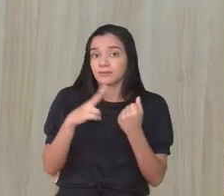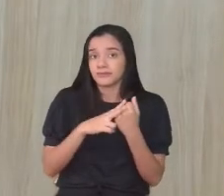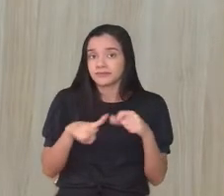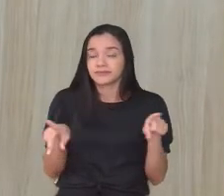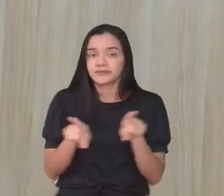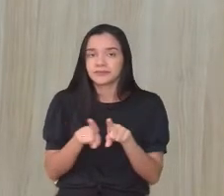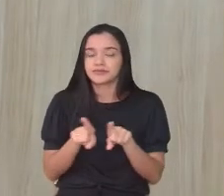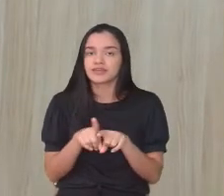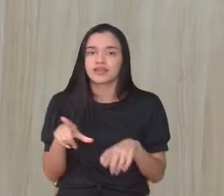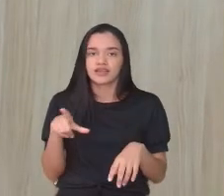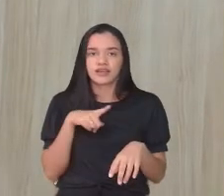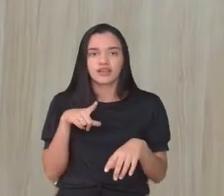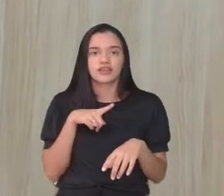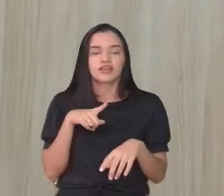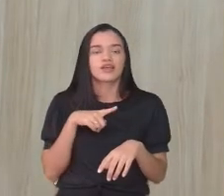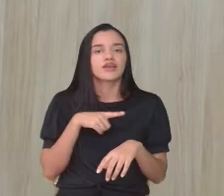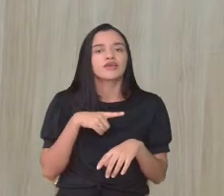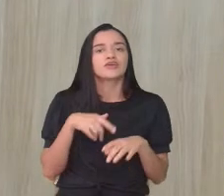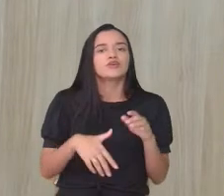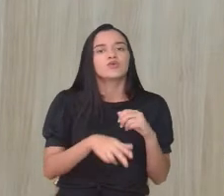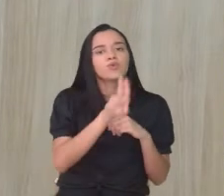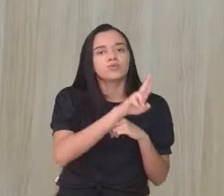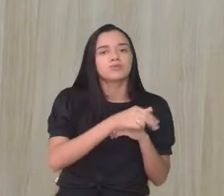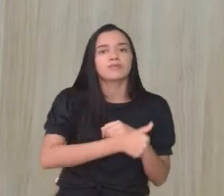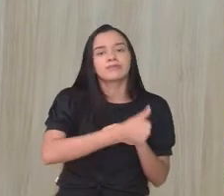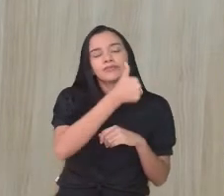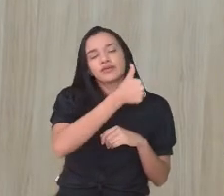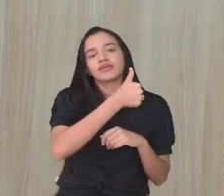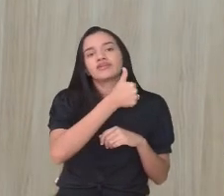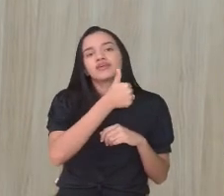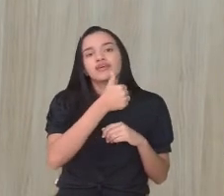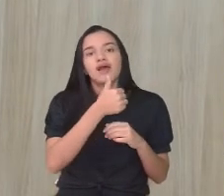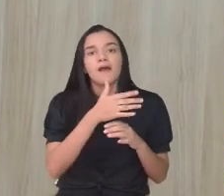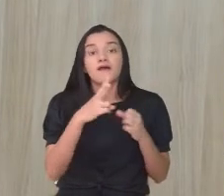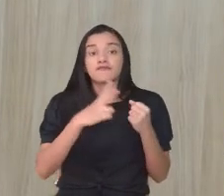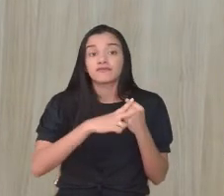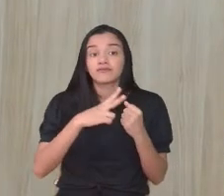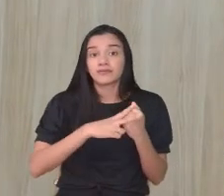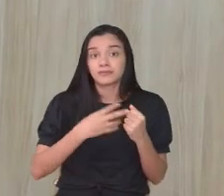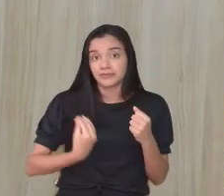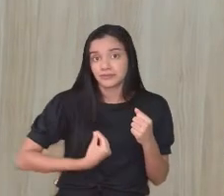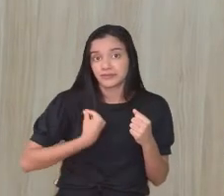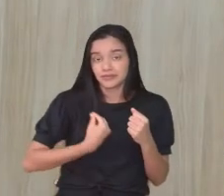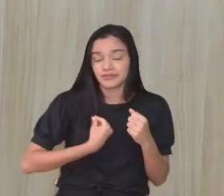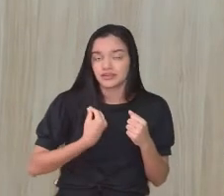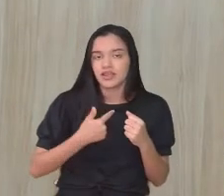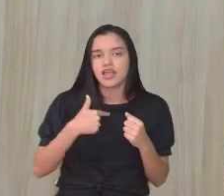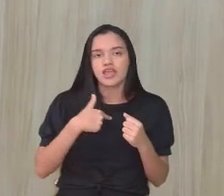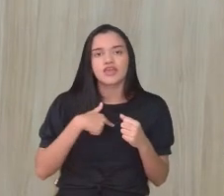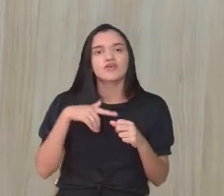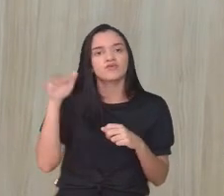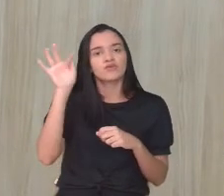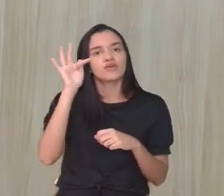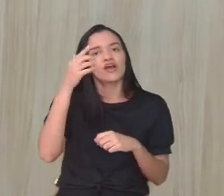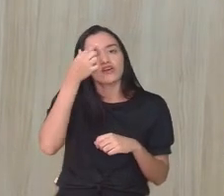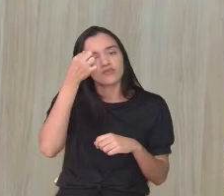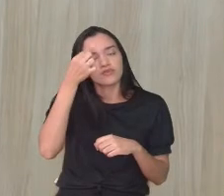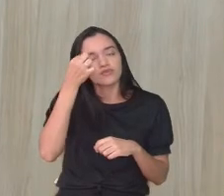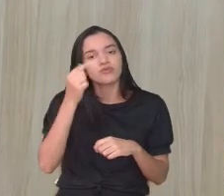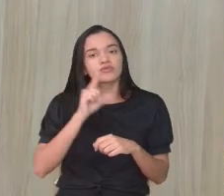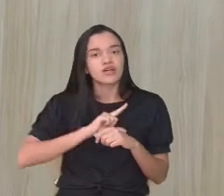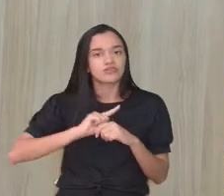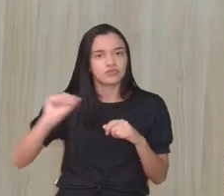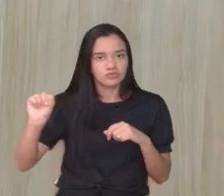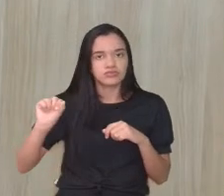porque eu tenho, uso de primeira pessoa, eu tenho verbo no presente, eu vou para a faculdade depois do almoço. Então,